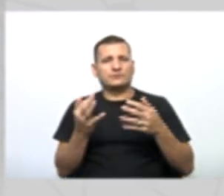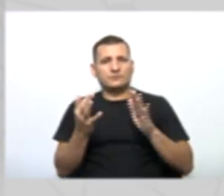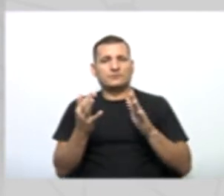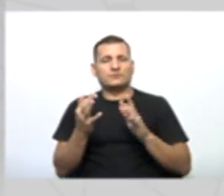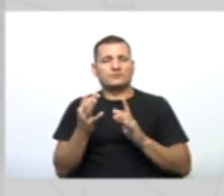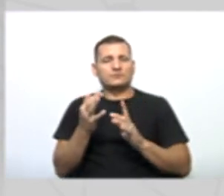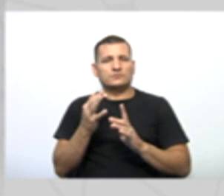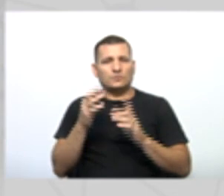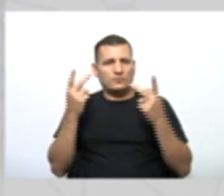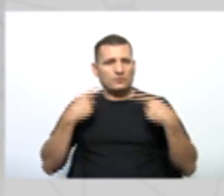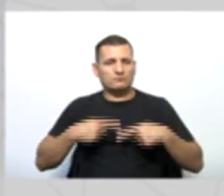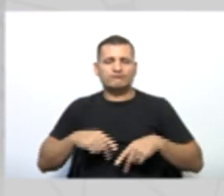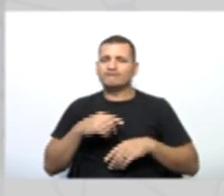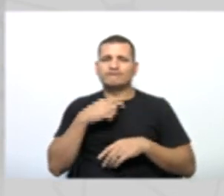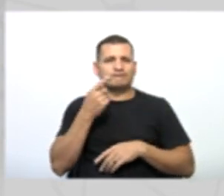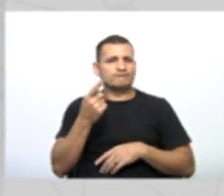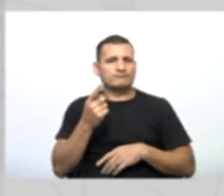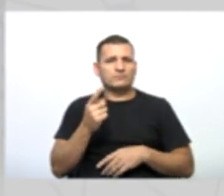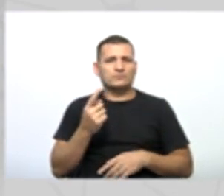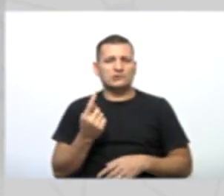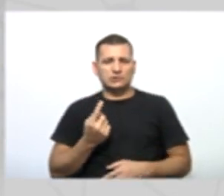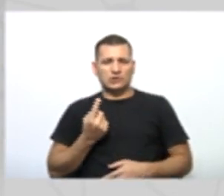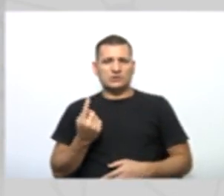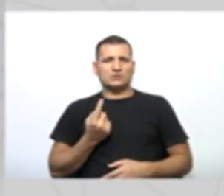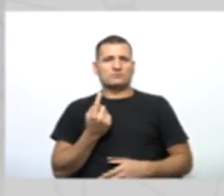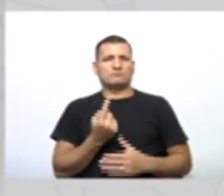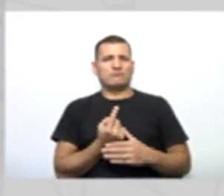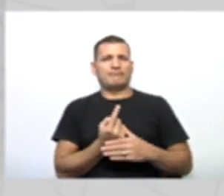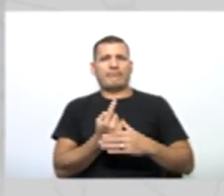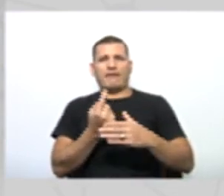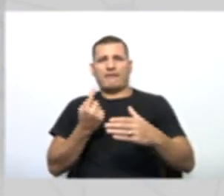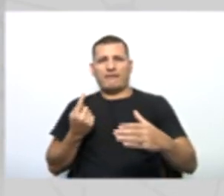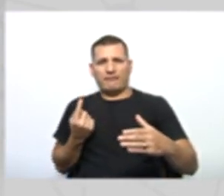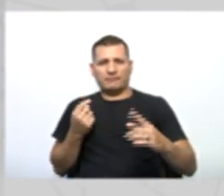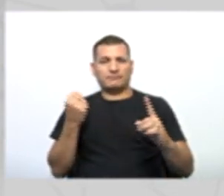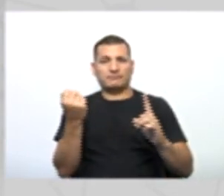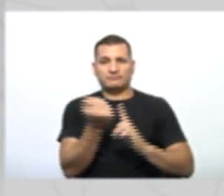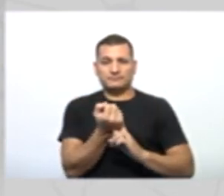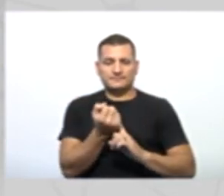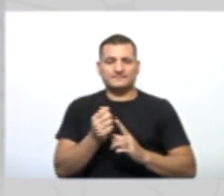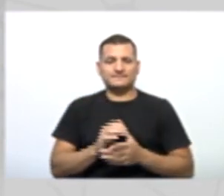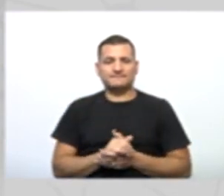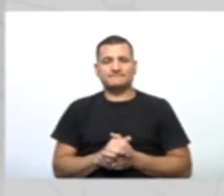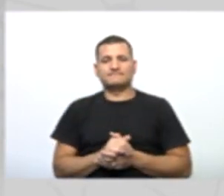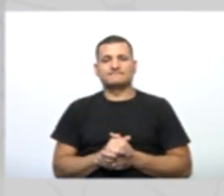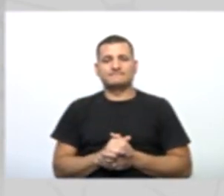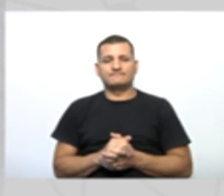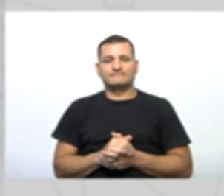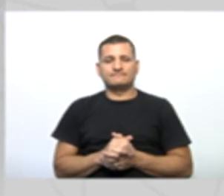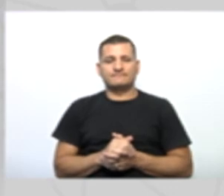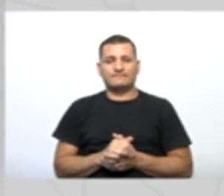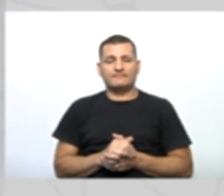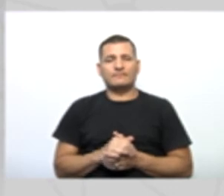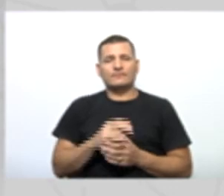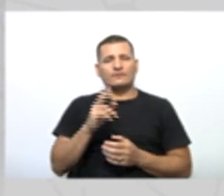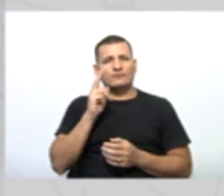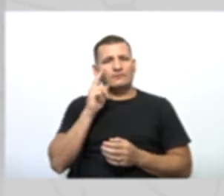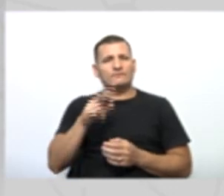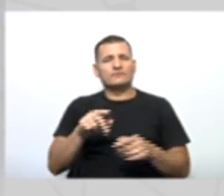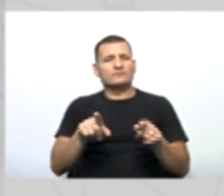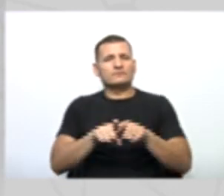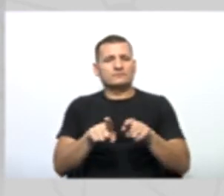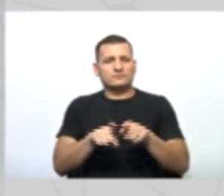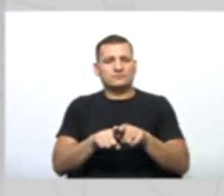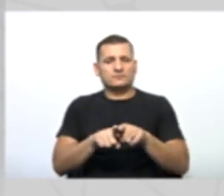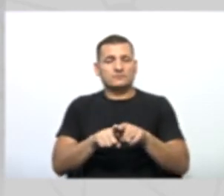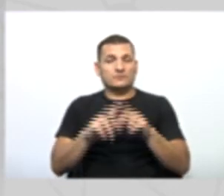isolado. Por isso é importante a gente pensar neste ser que vive em sociedade. E por último, nós vimos que o ser humano é um